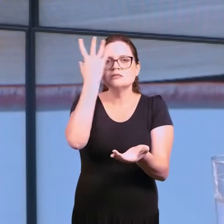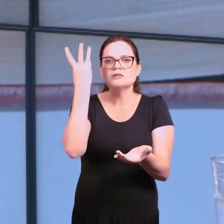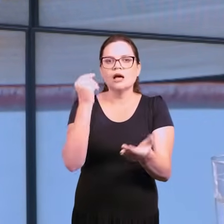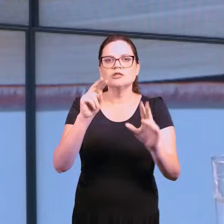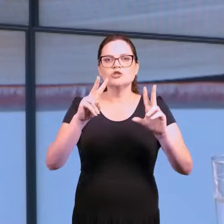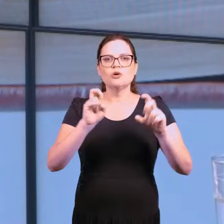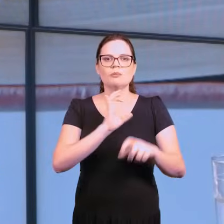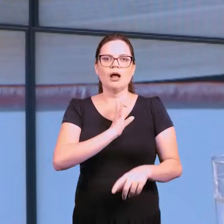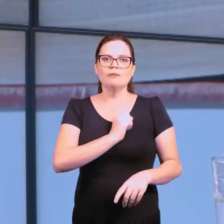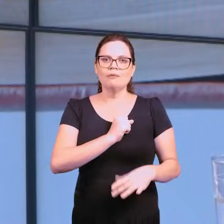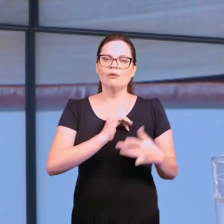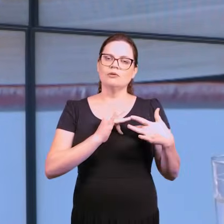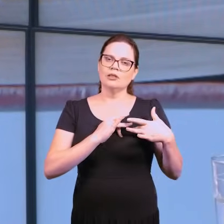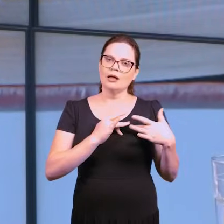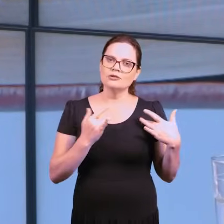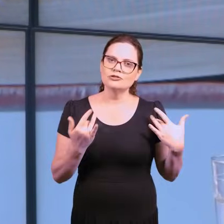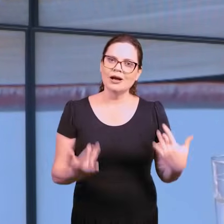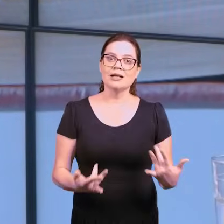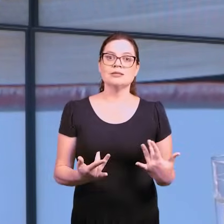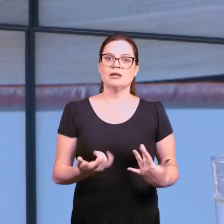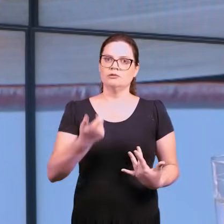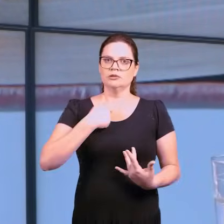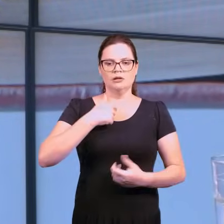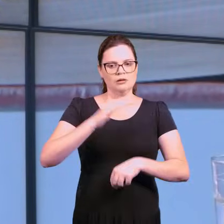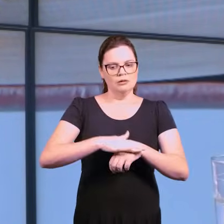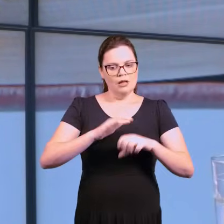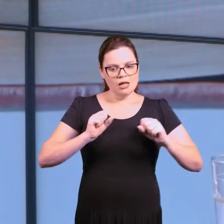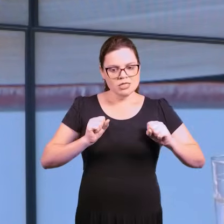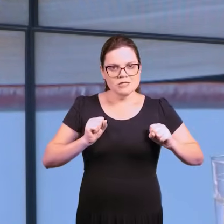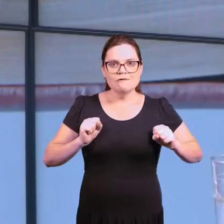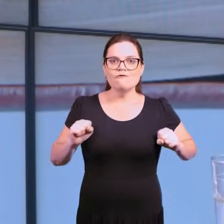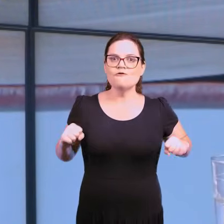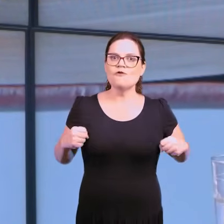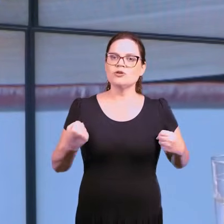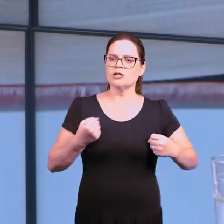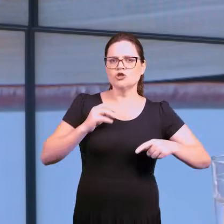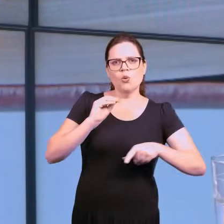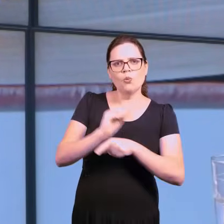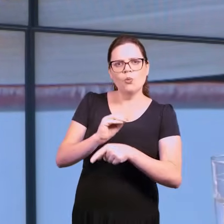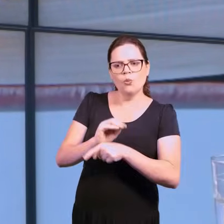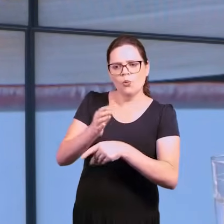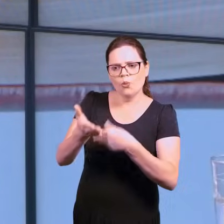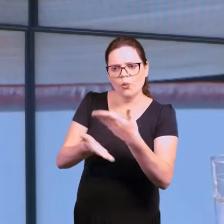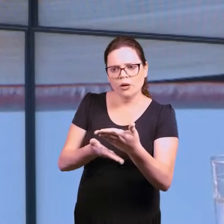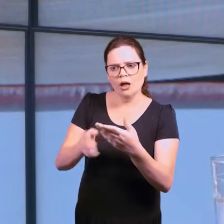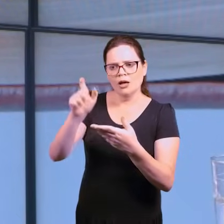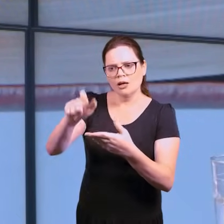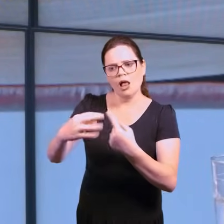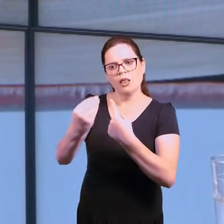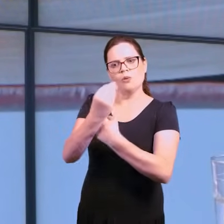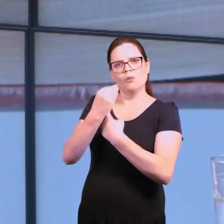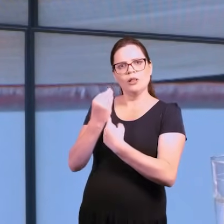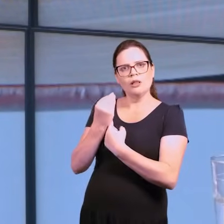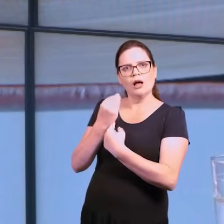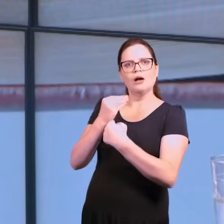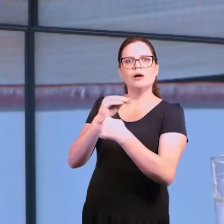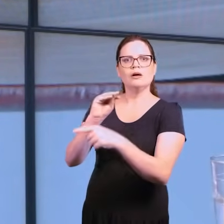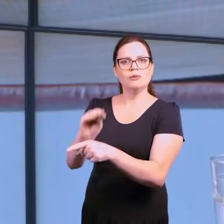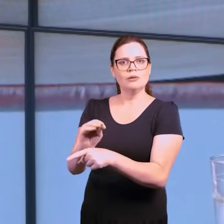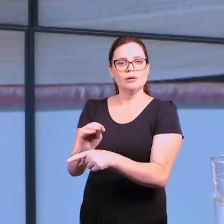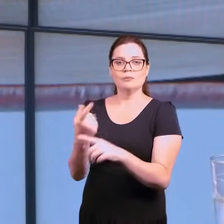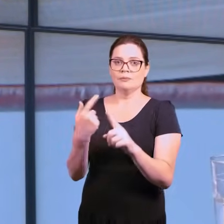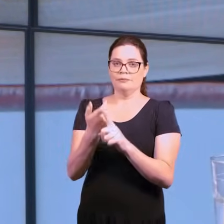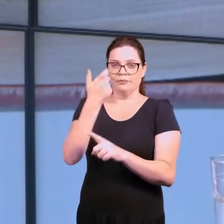amor, de dedicação, de se dar, de cuidar do outro, né? O casamento não é